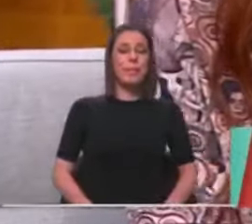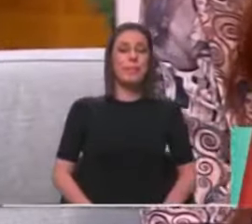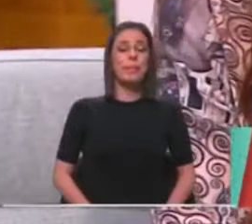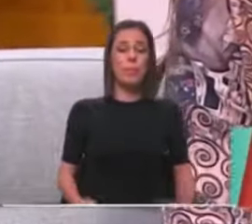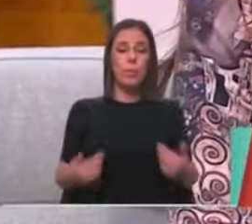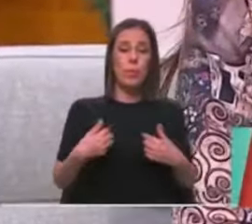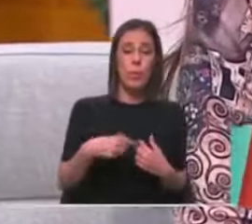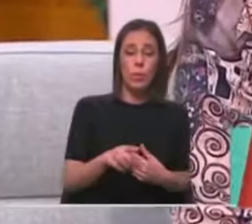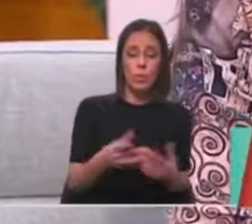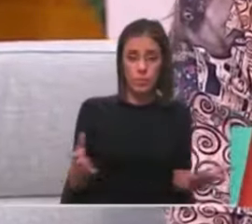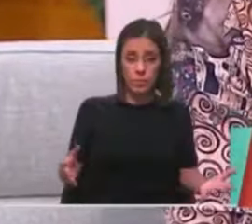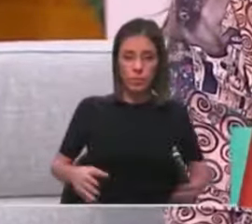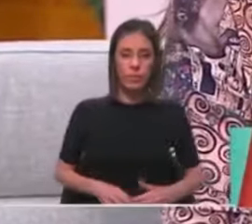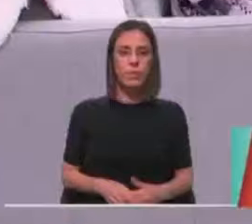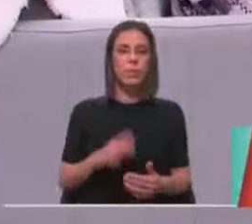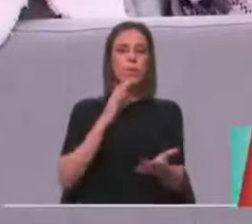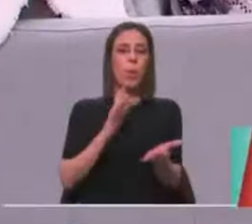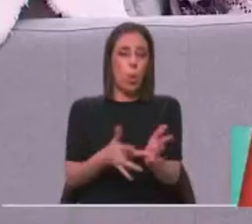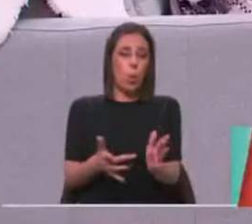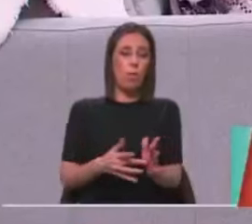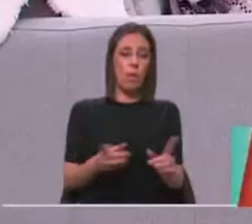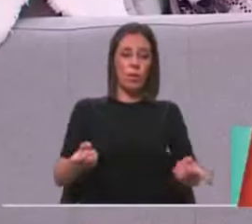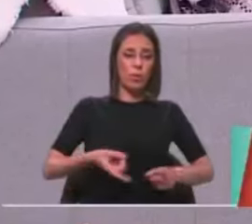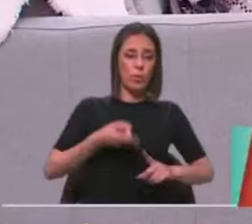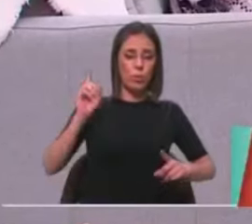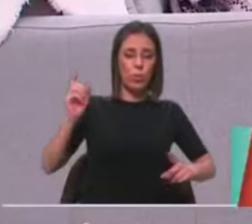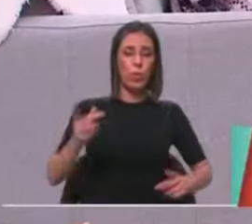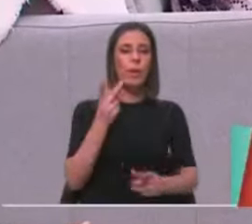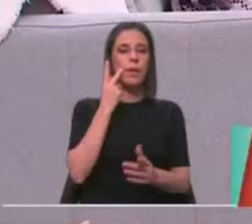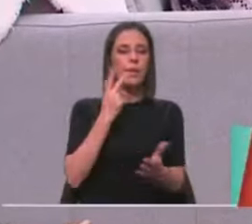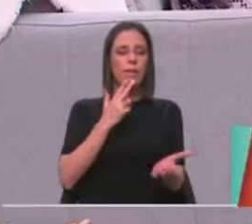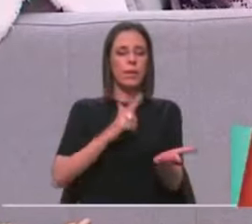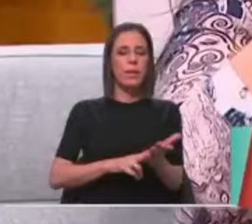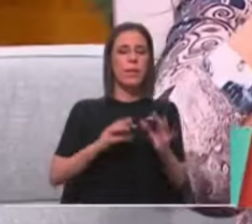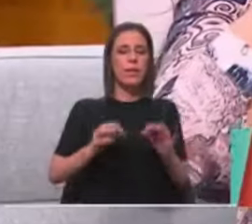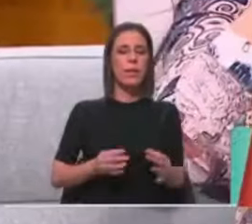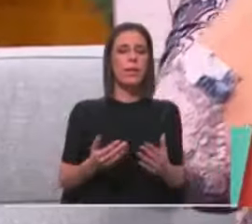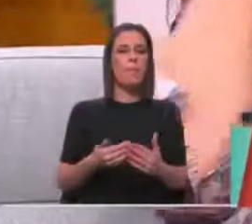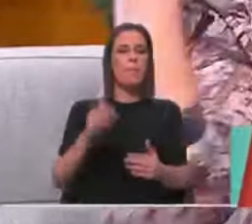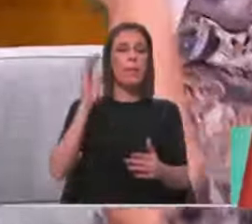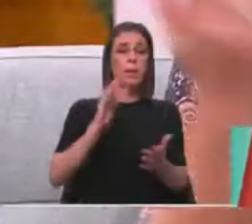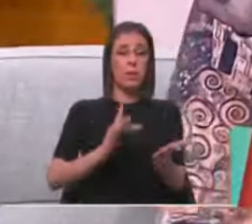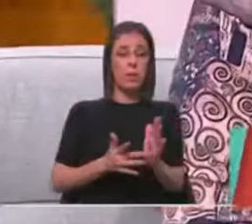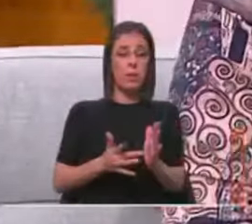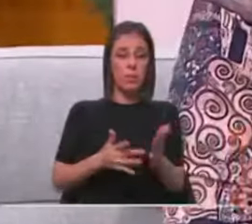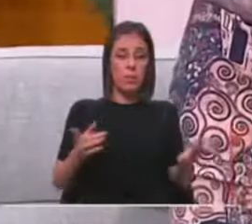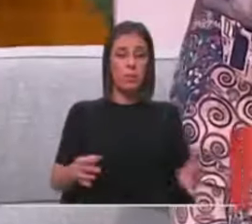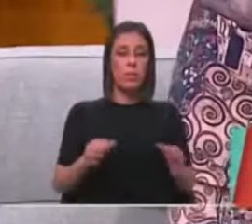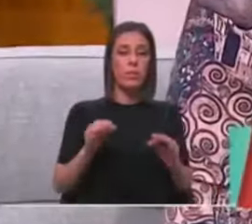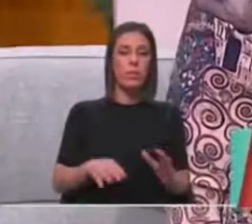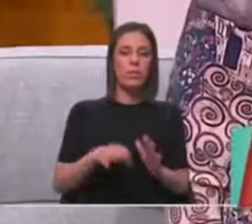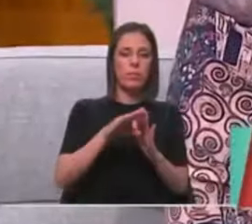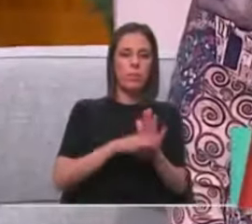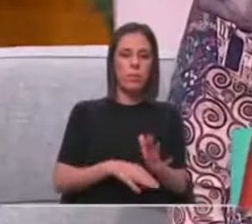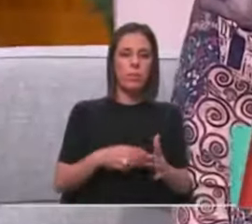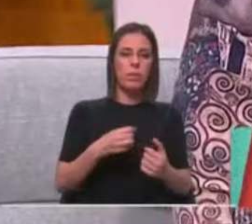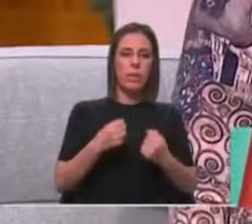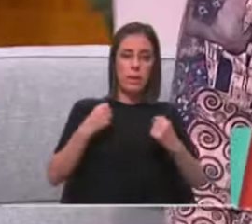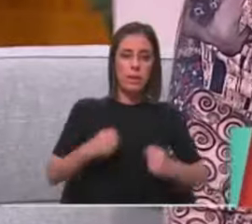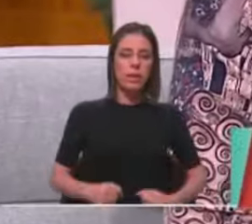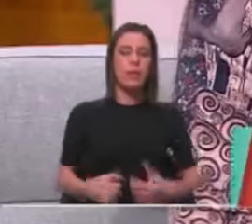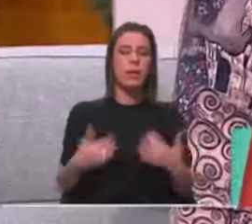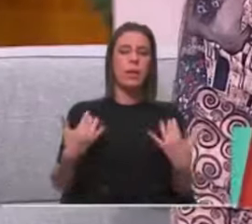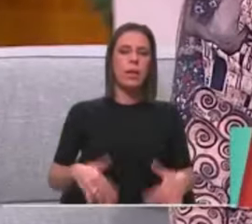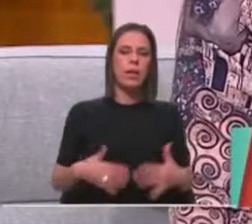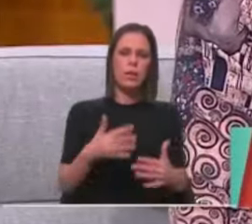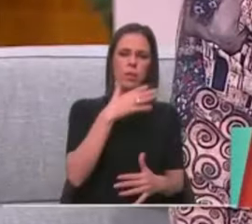E eu fui, qual novela qualquer, não é? Uma novela da vida real. É, mais que uma novela, aquilo foi um programa intenso.